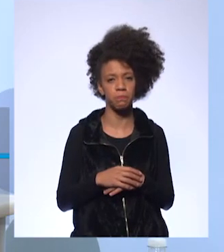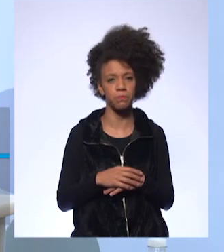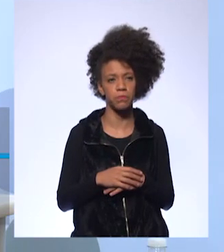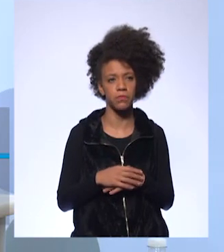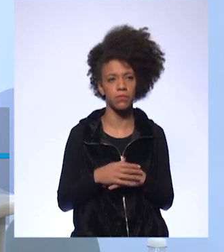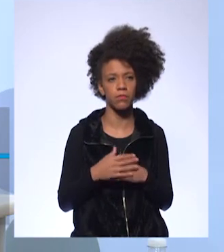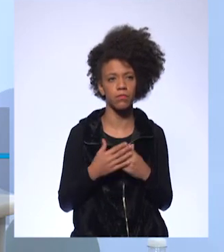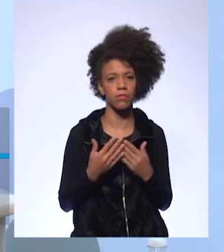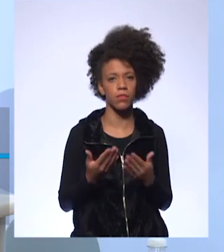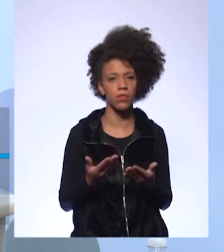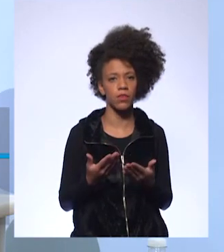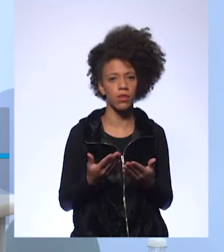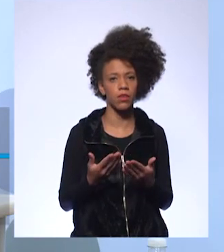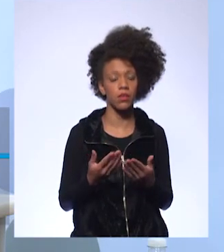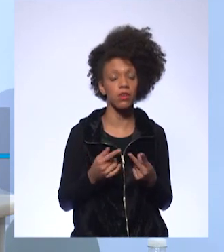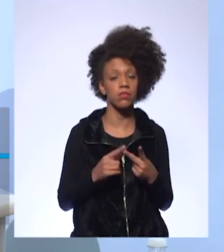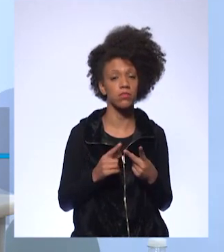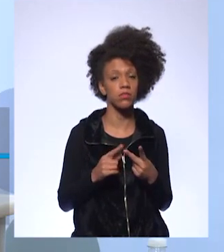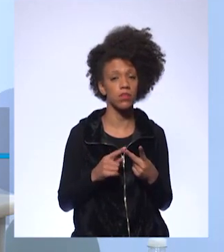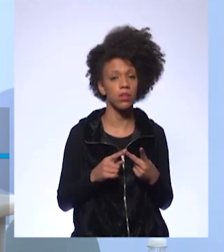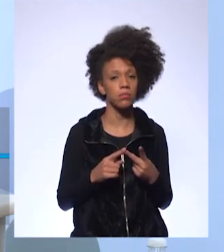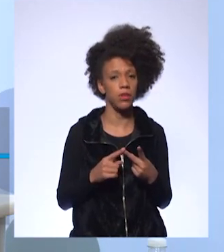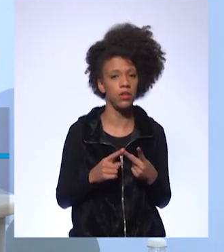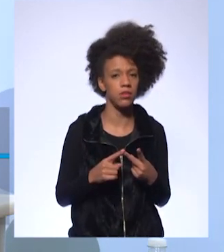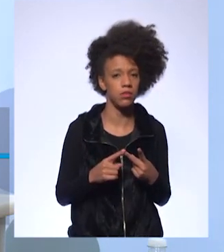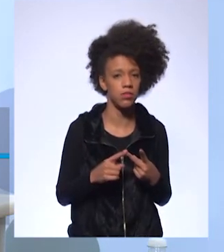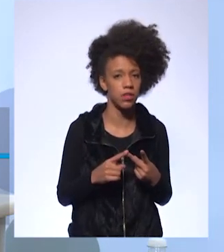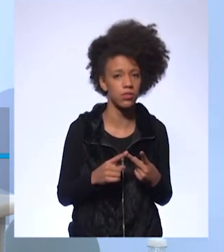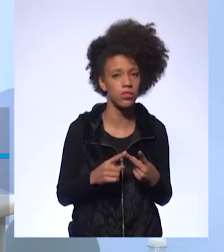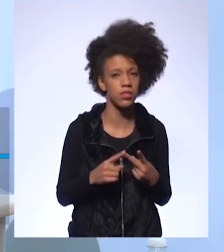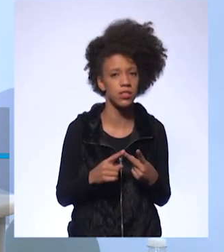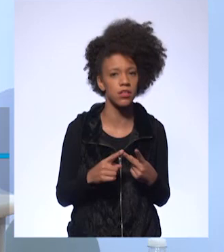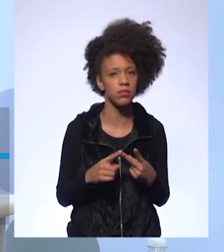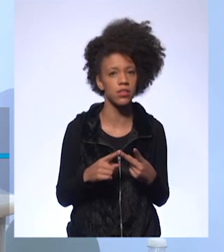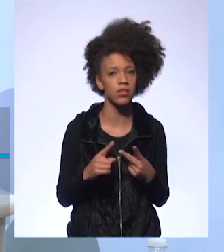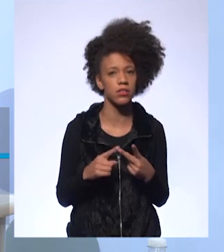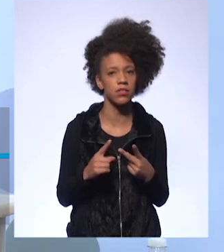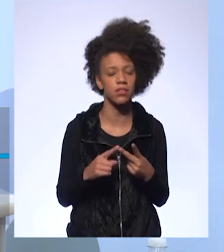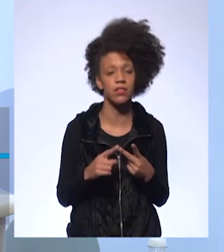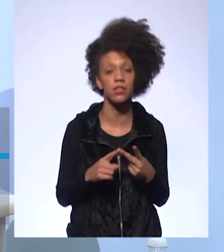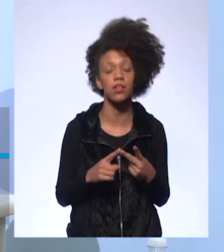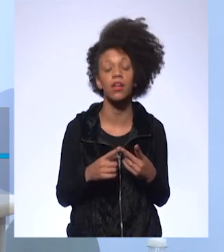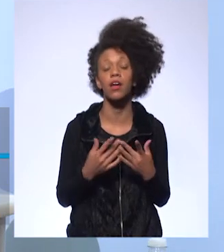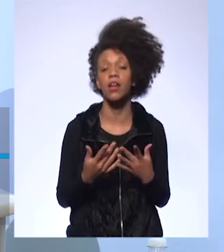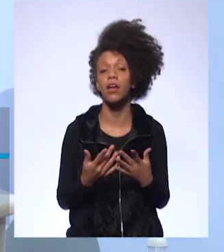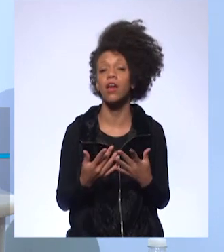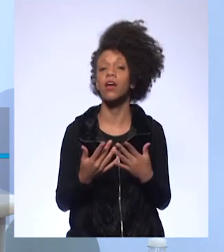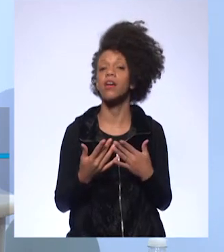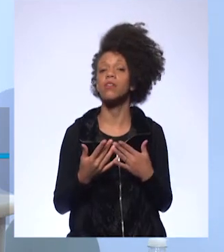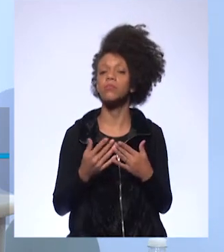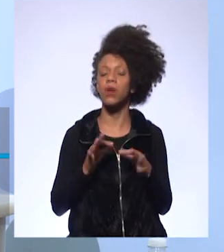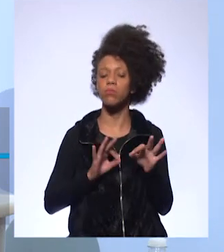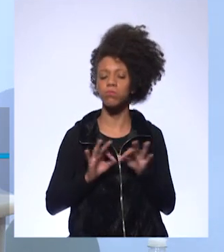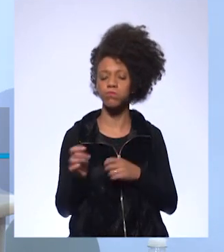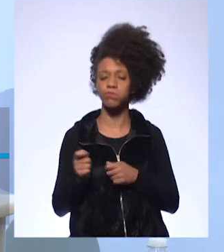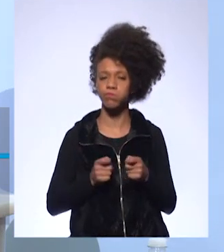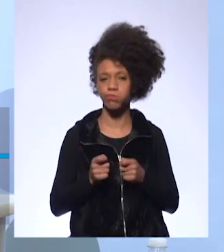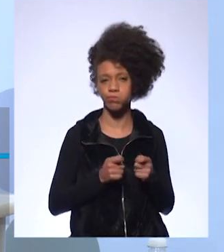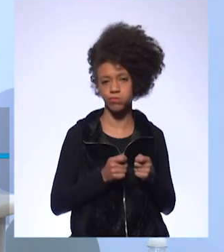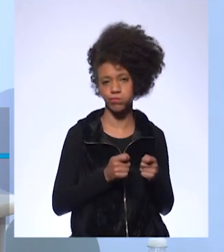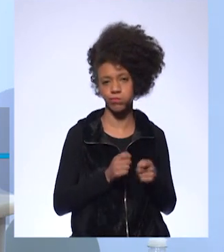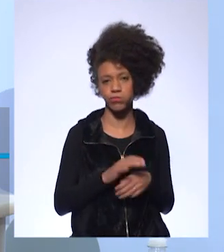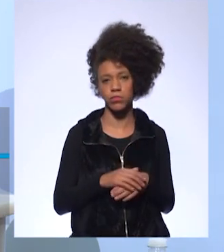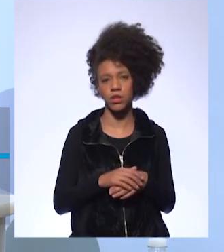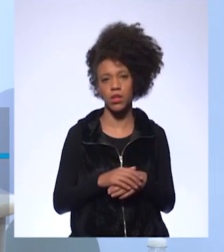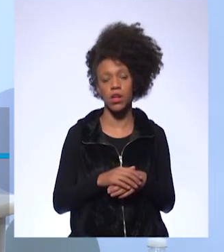Vamos para a segunda questão, depois aí a gente fala a primeira, que é fácil. Essa questão do Tratado de Euratom é realmente para controlar essa questão aí